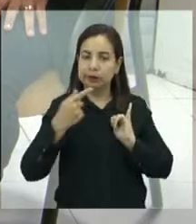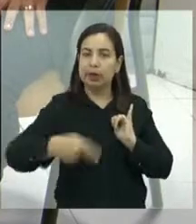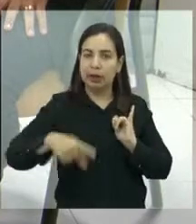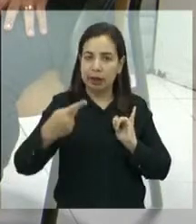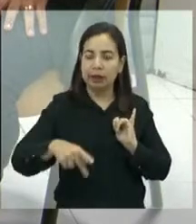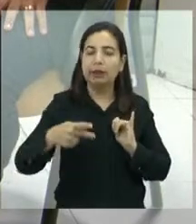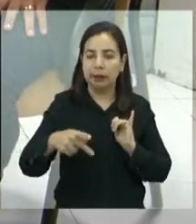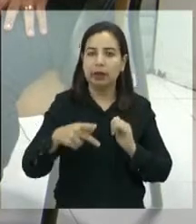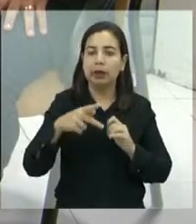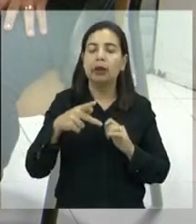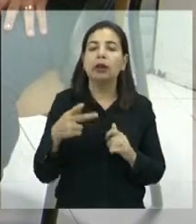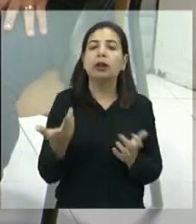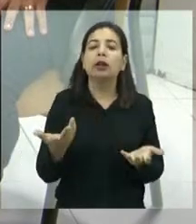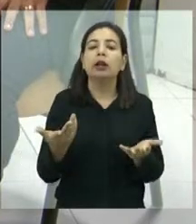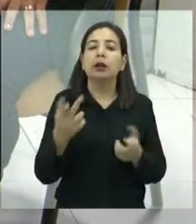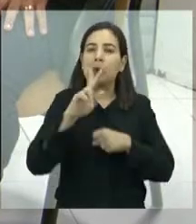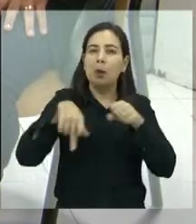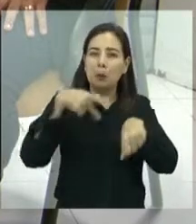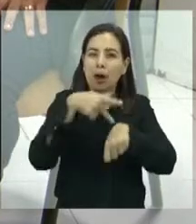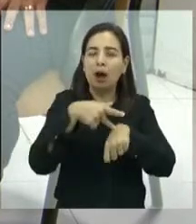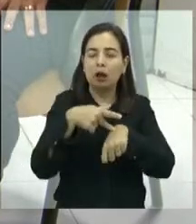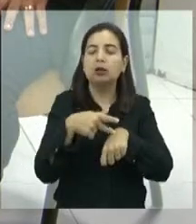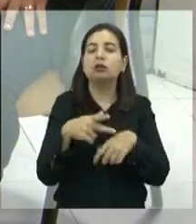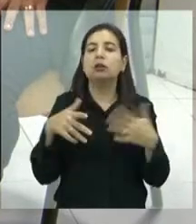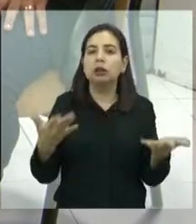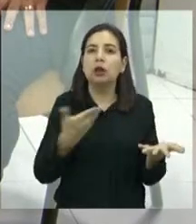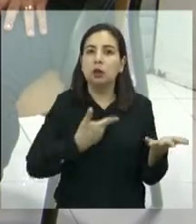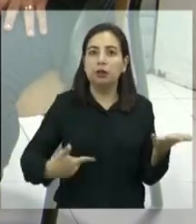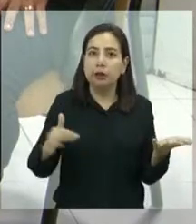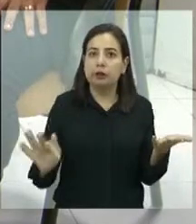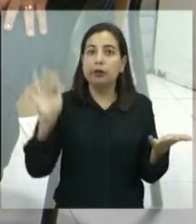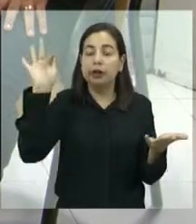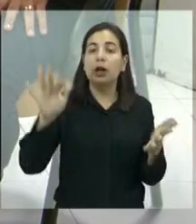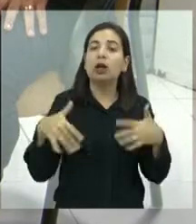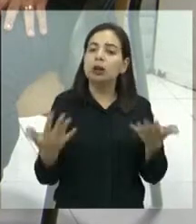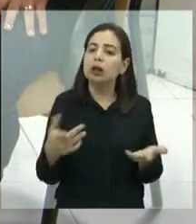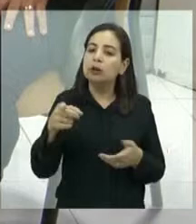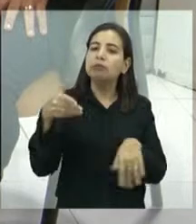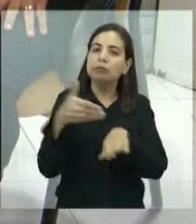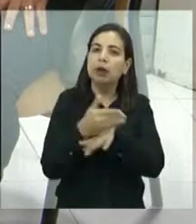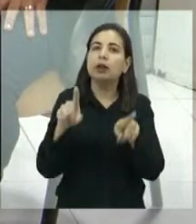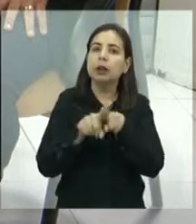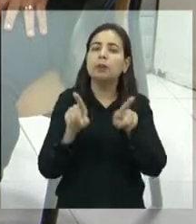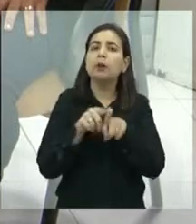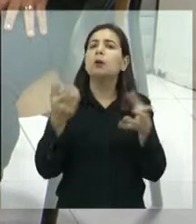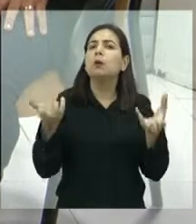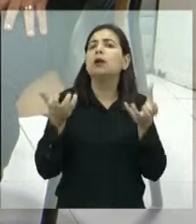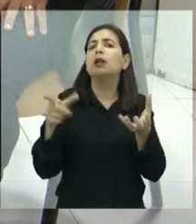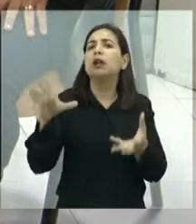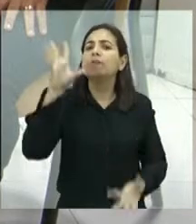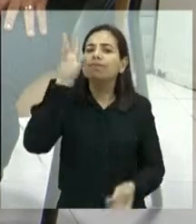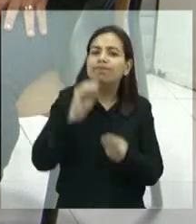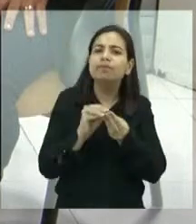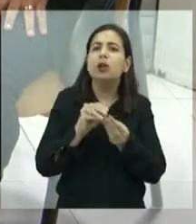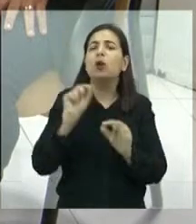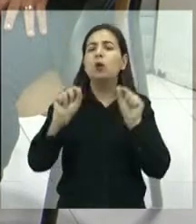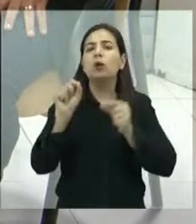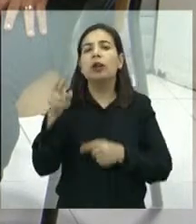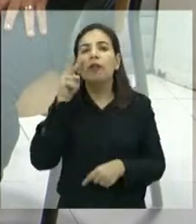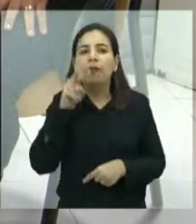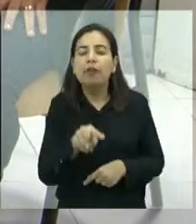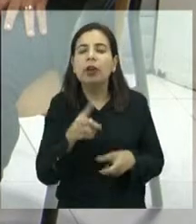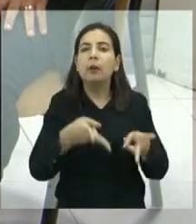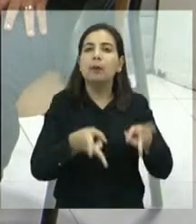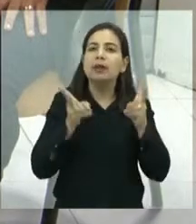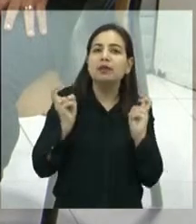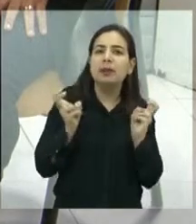projeto do governo federal. O senhor participou também. Eu gostaria que o senhor sintetizasse assim o que o senhor viu ali de